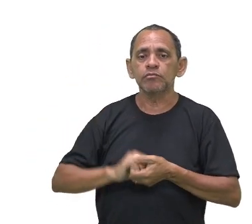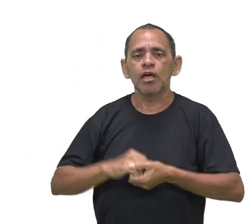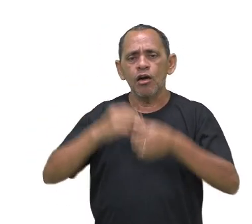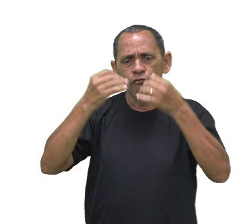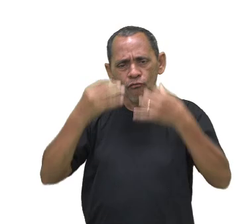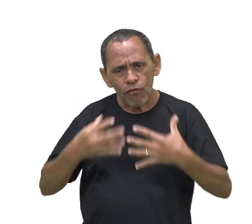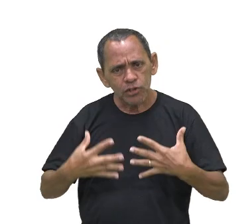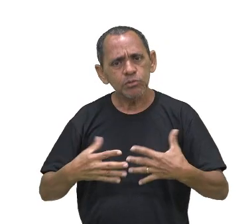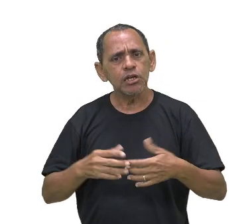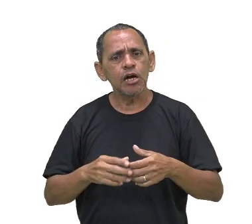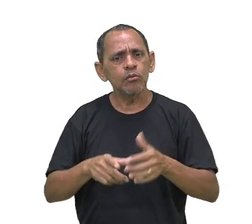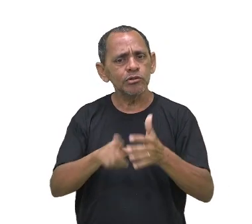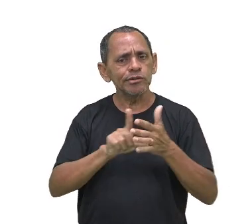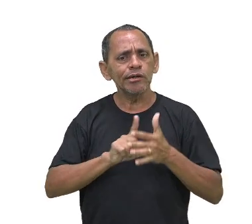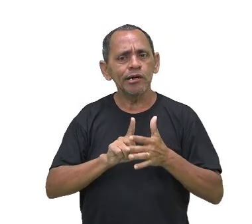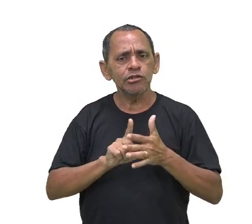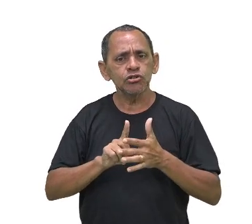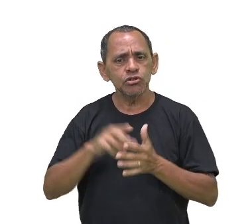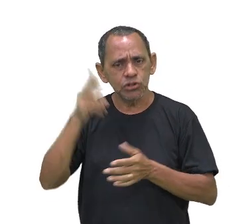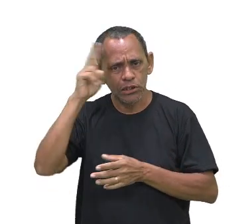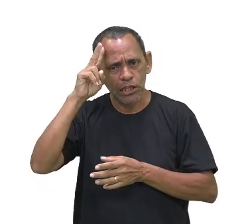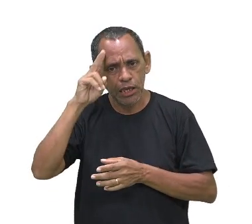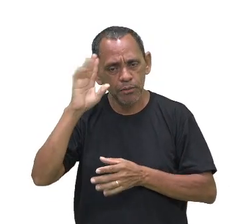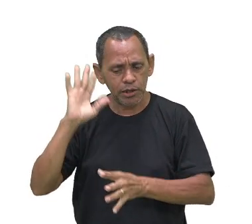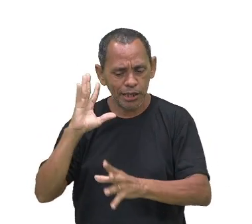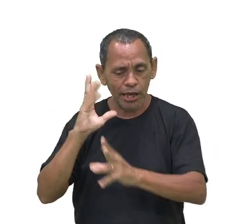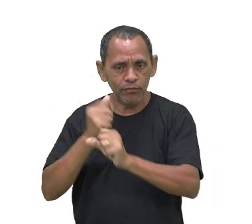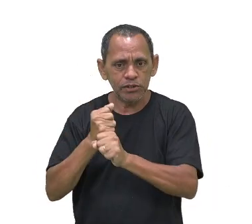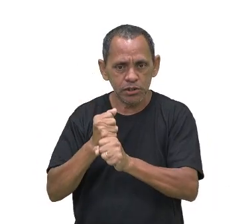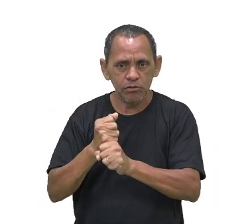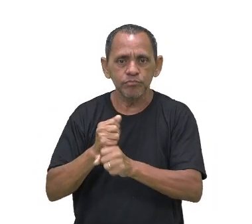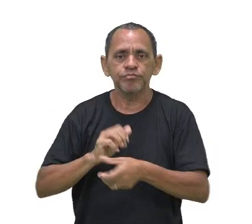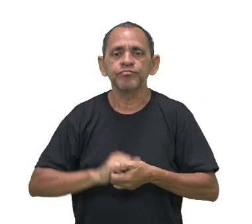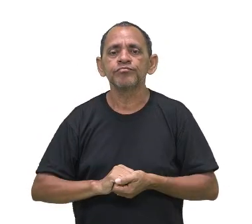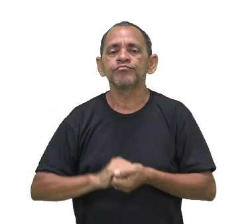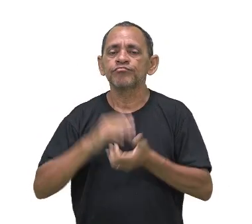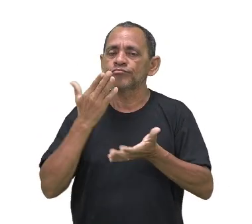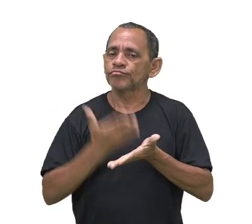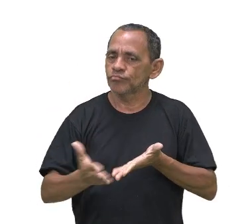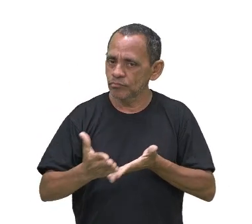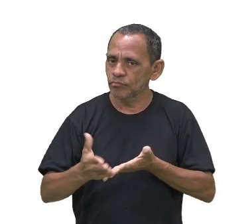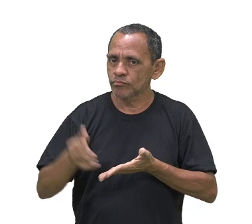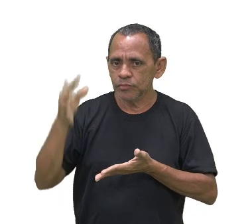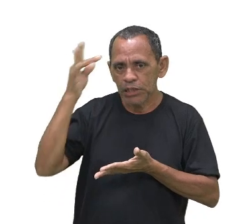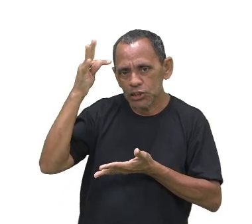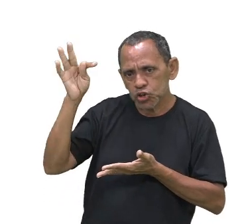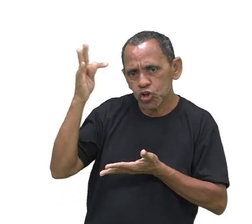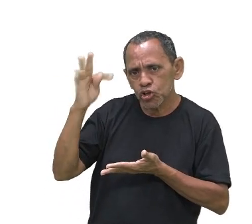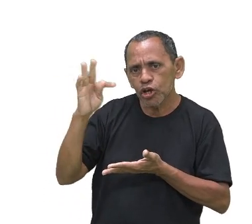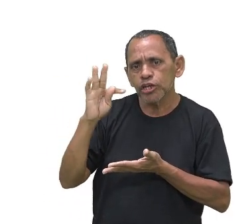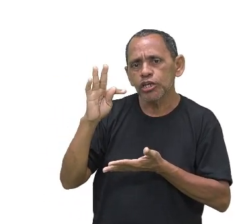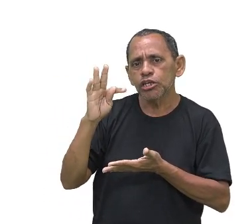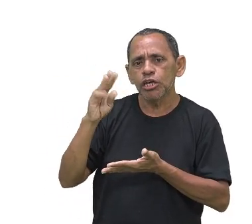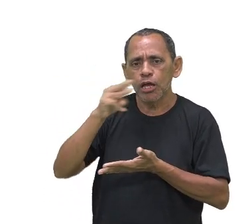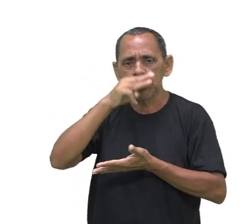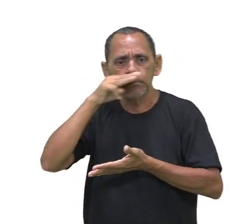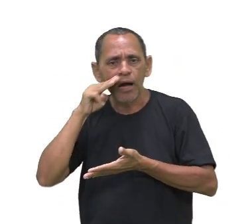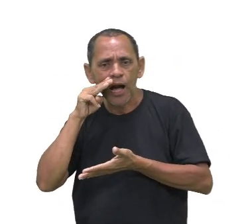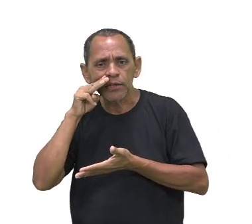nossa revisão. E, a partir dessa teoria marxista, ele buscou uma